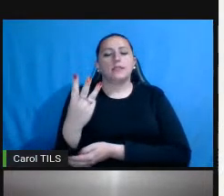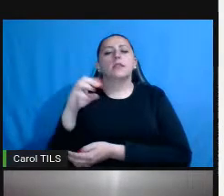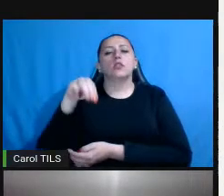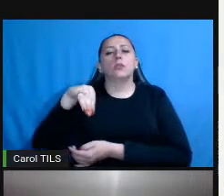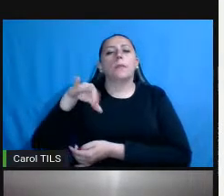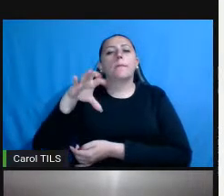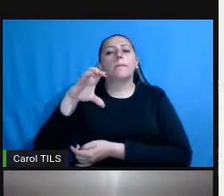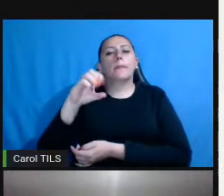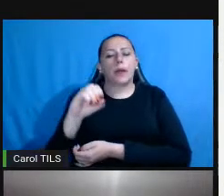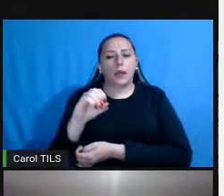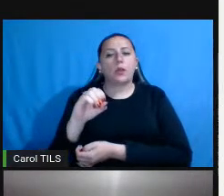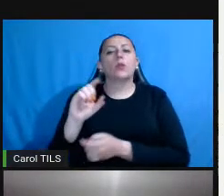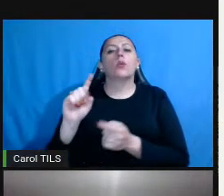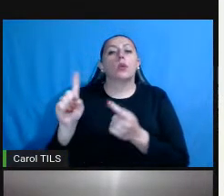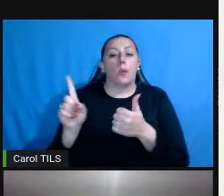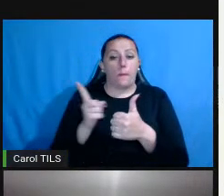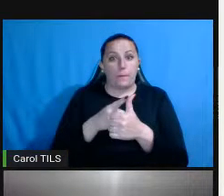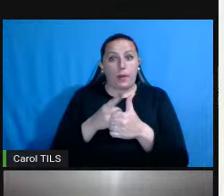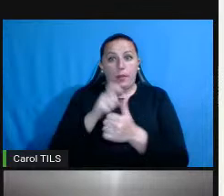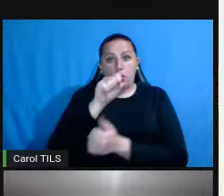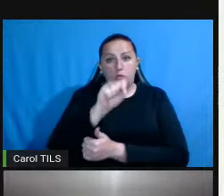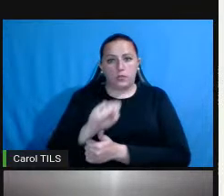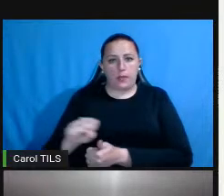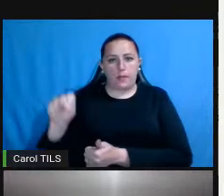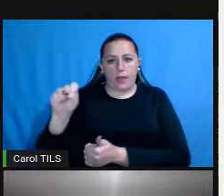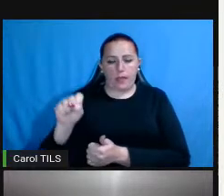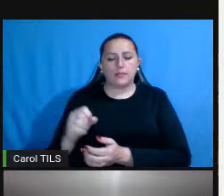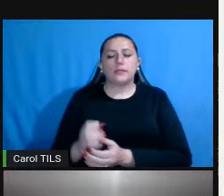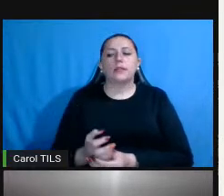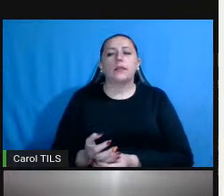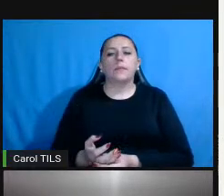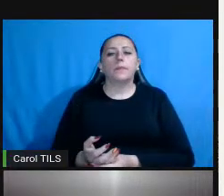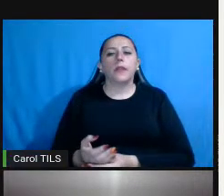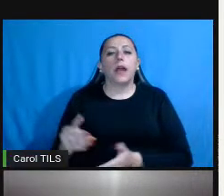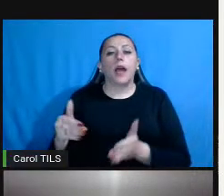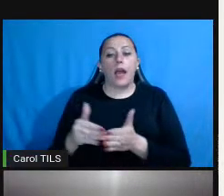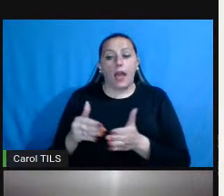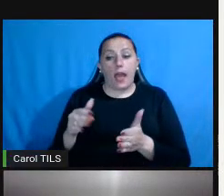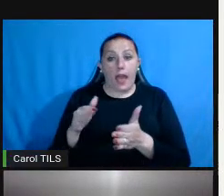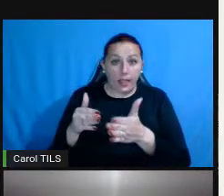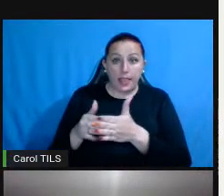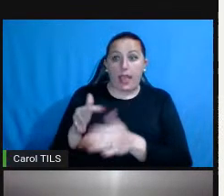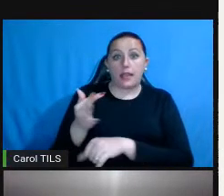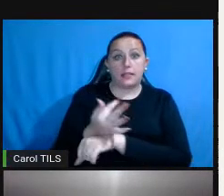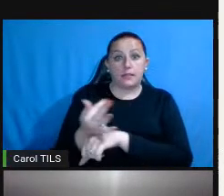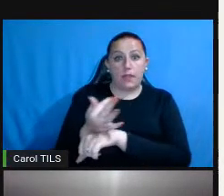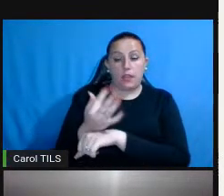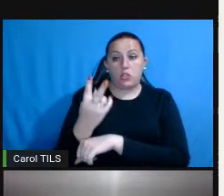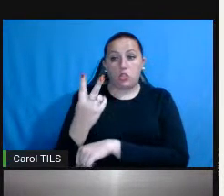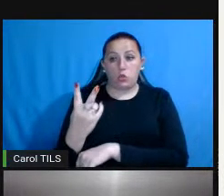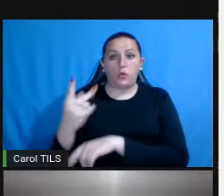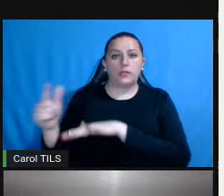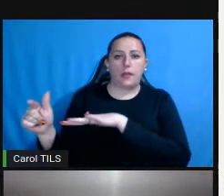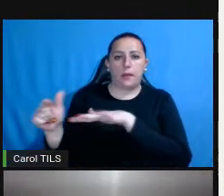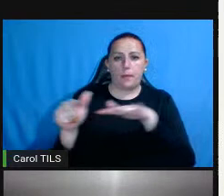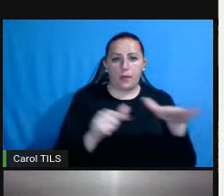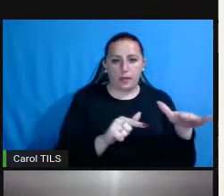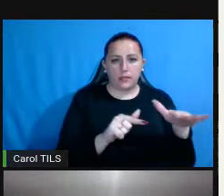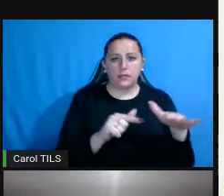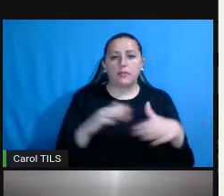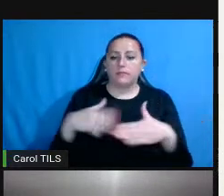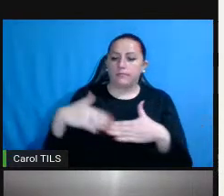semestre, então, até a primeira parada de duas semanas, então, o primeiro semestre letivo, ele vai se